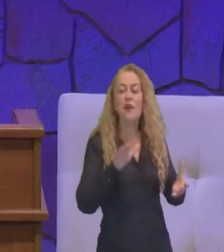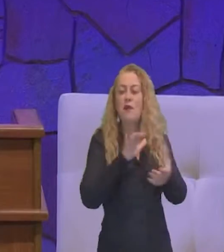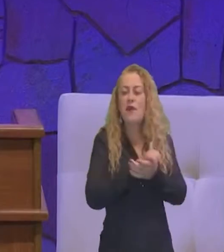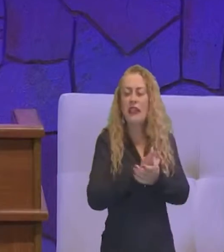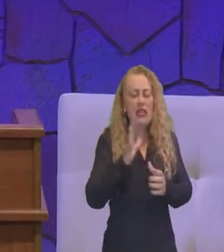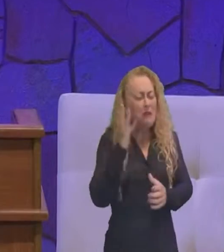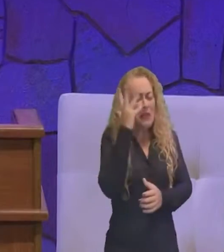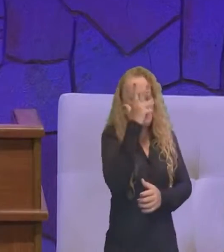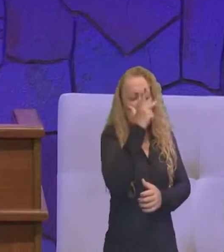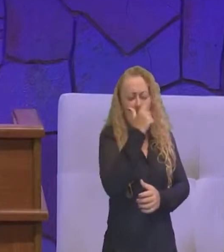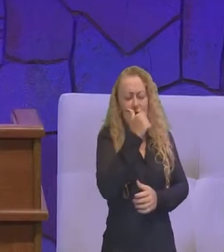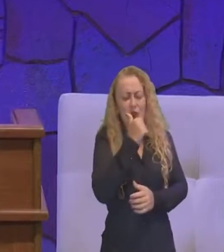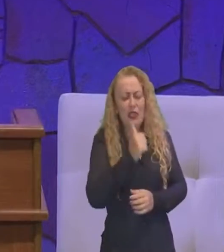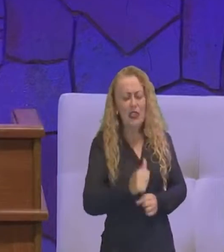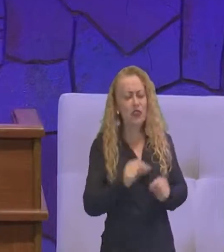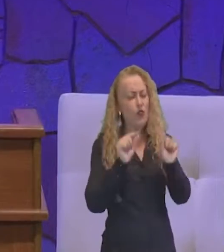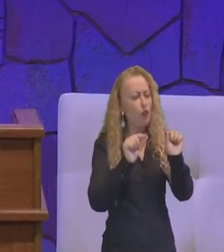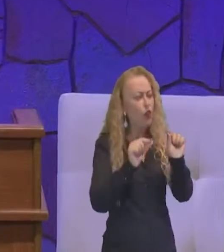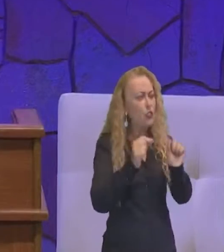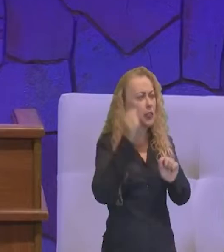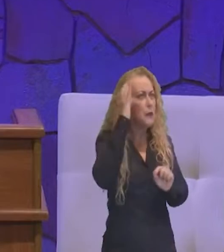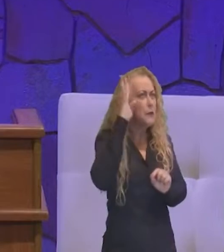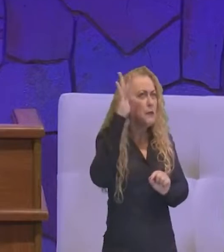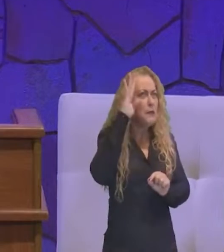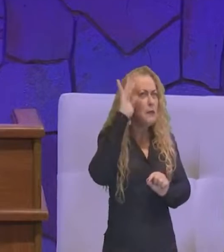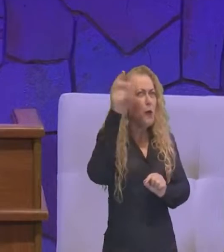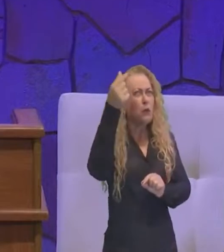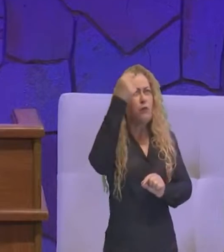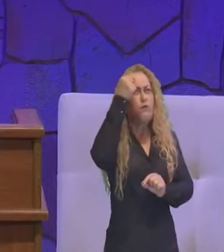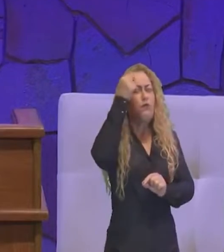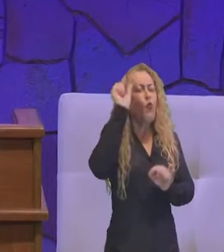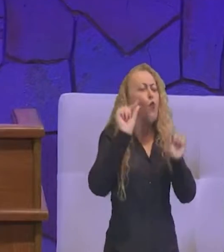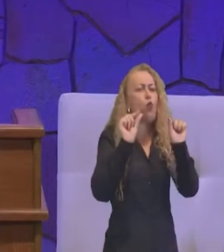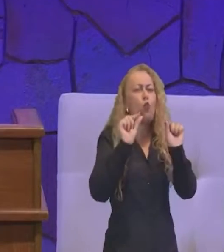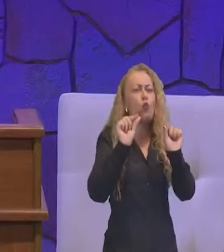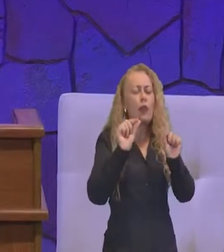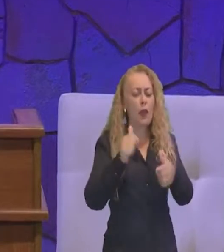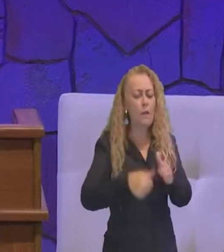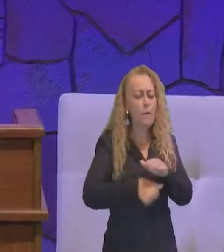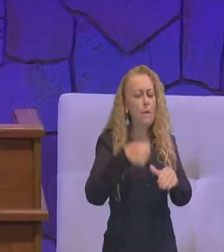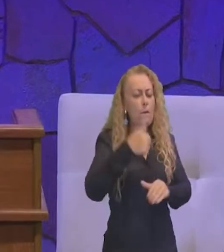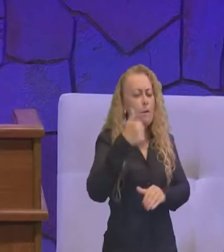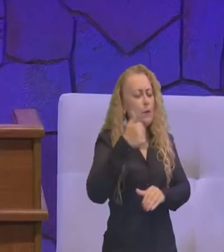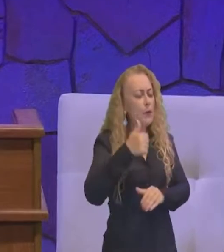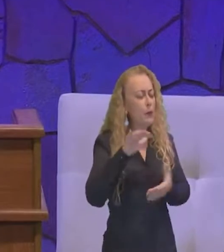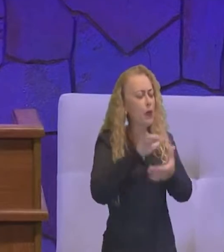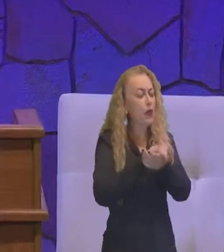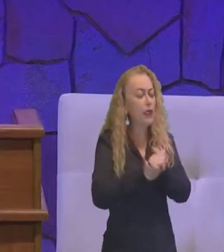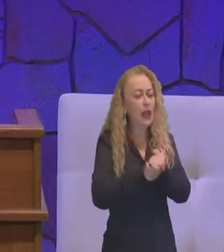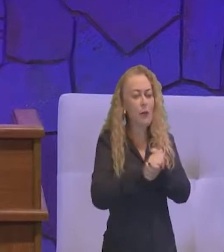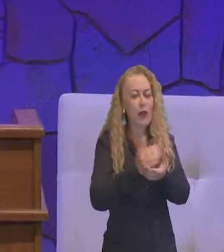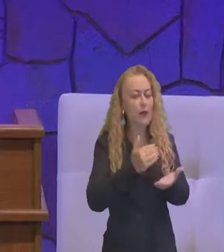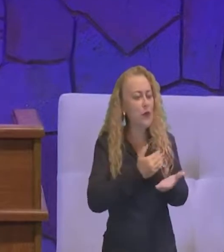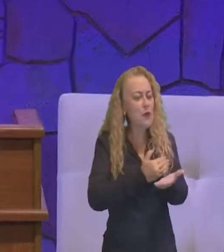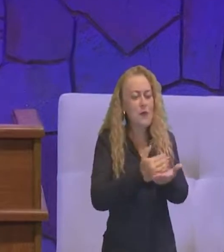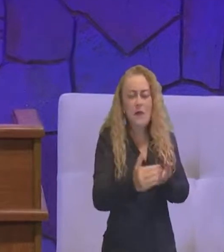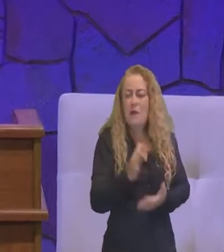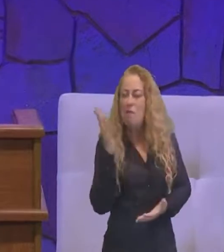se você usar a sua imaginação e pensar no que foi o primeiro casamento na face da terra, é